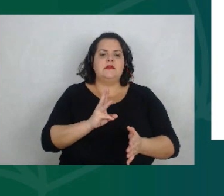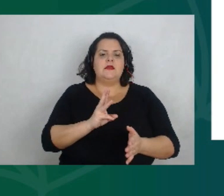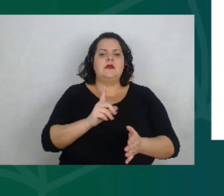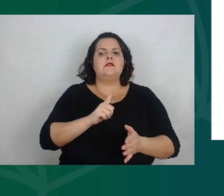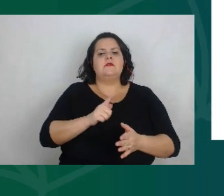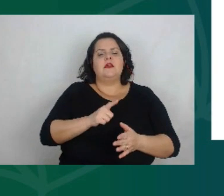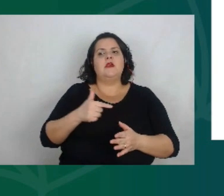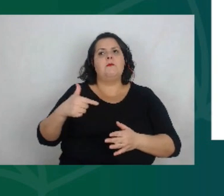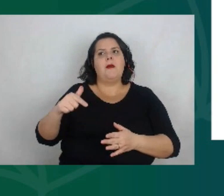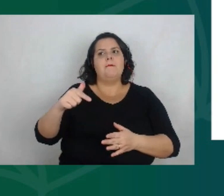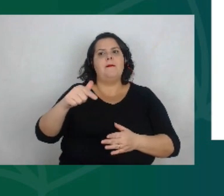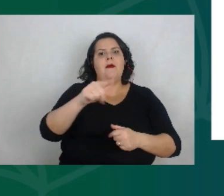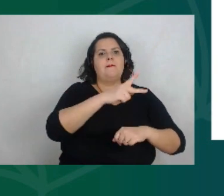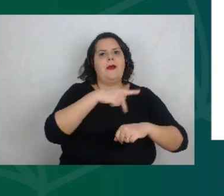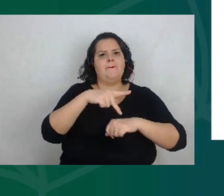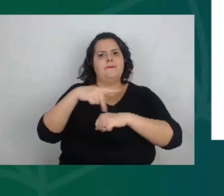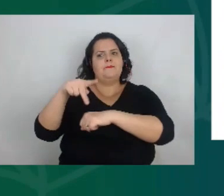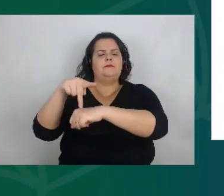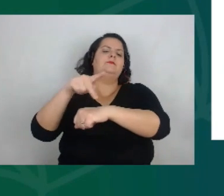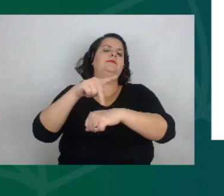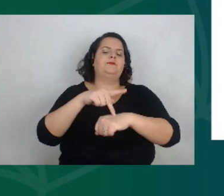mundo. Próxima. Então,